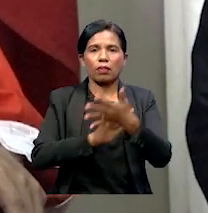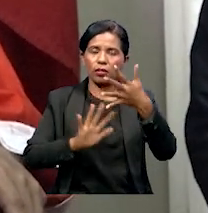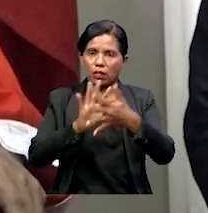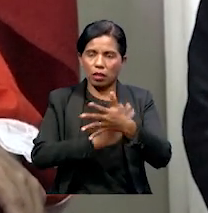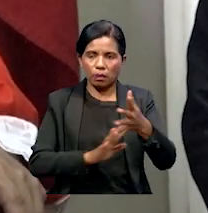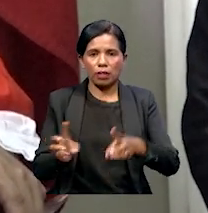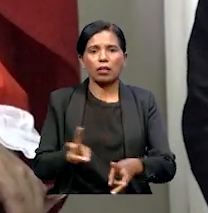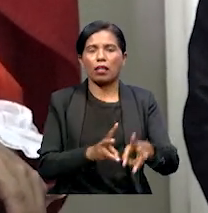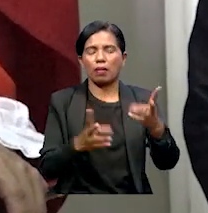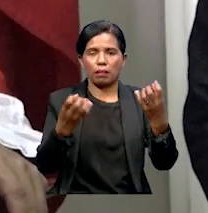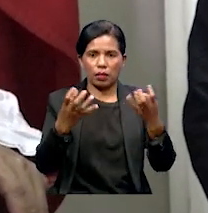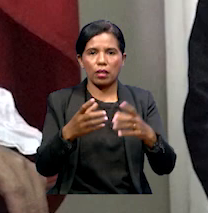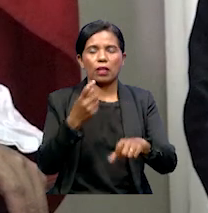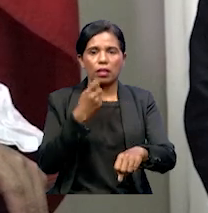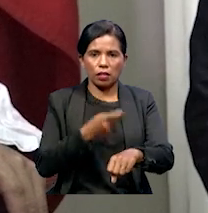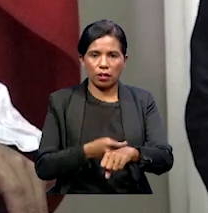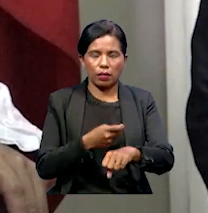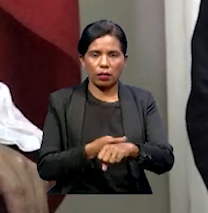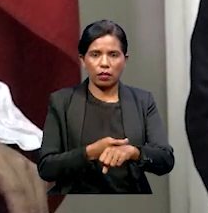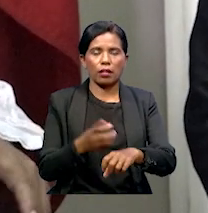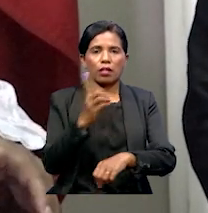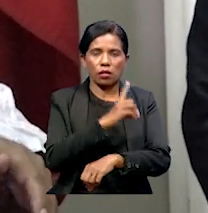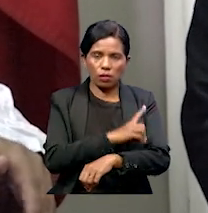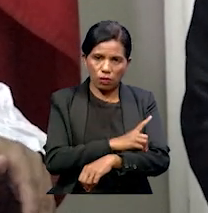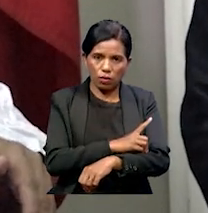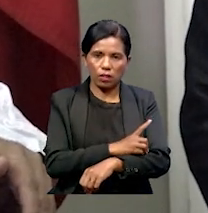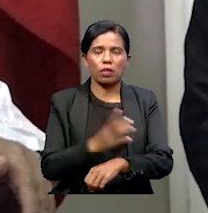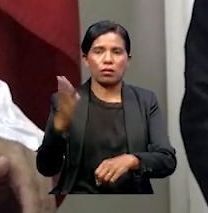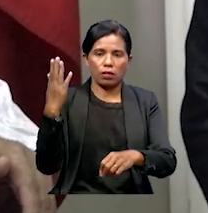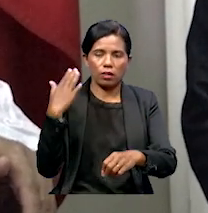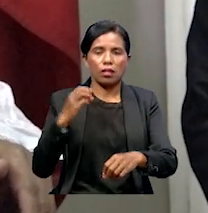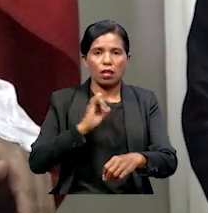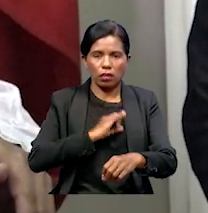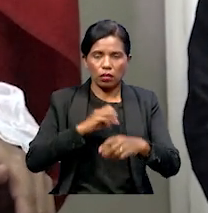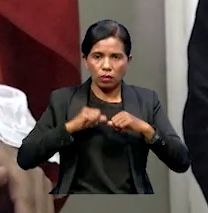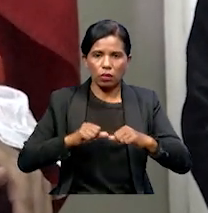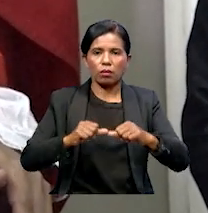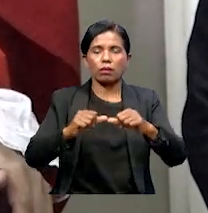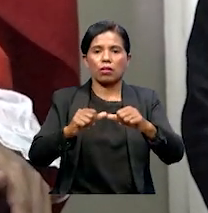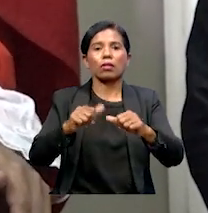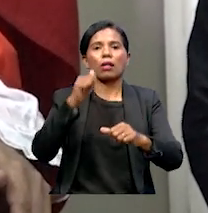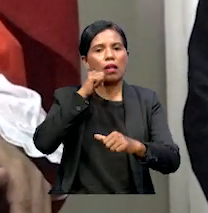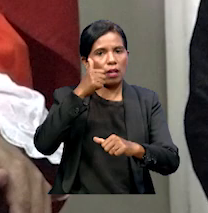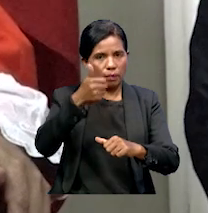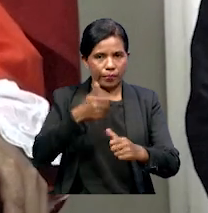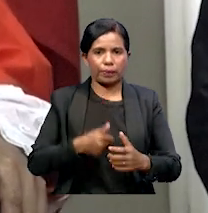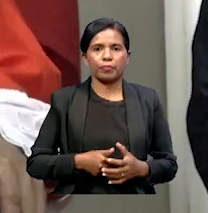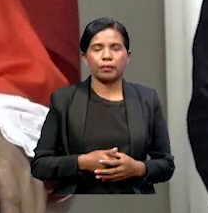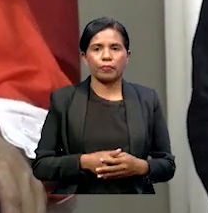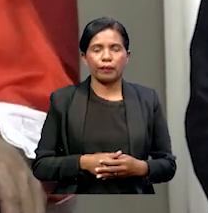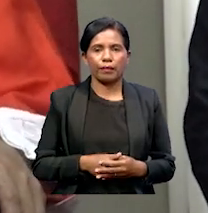roi, durante loro hira penia lara, vai que se continua na parte, to abar.